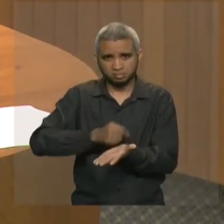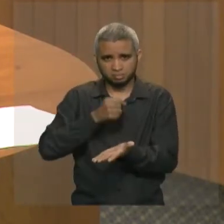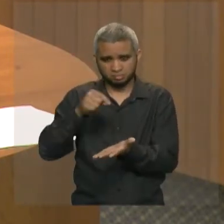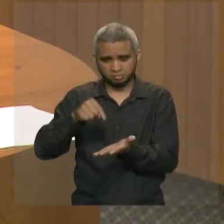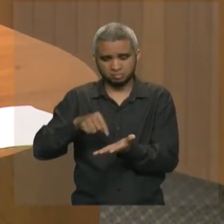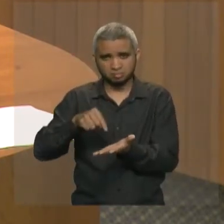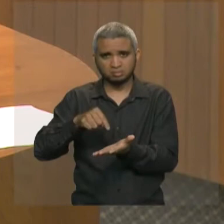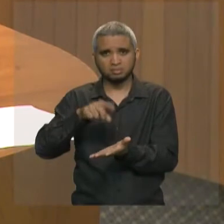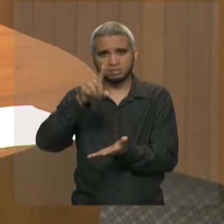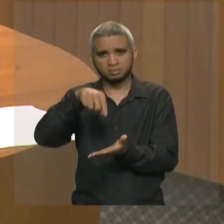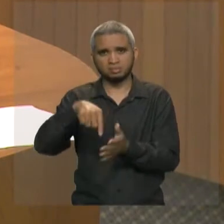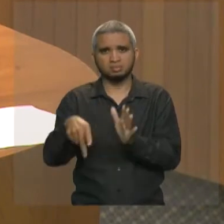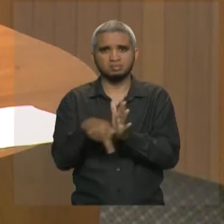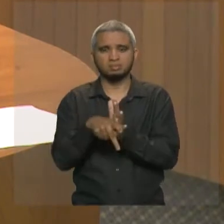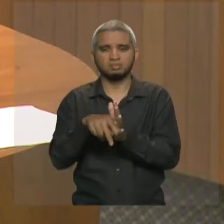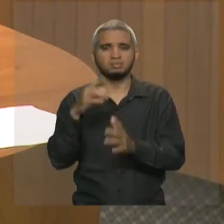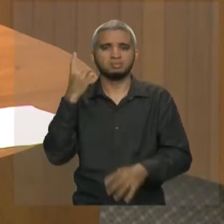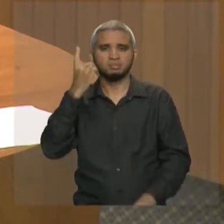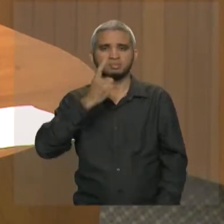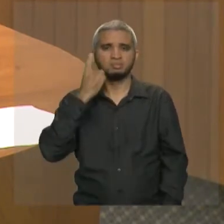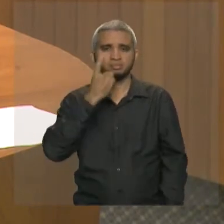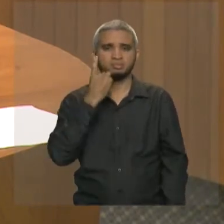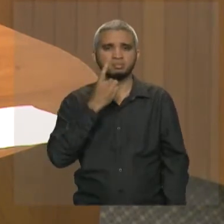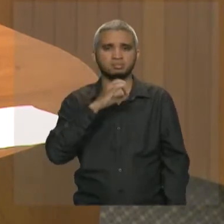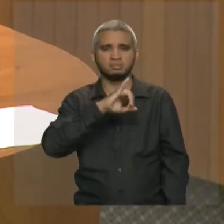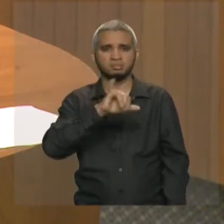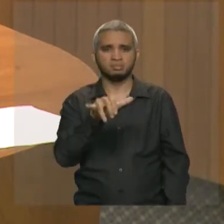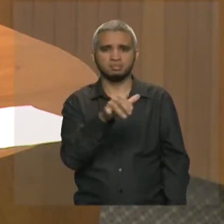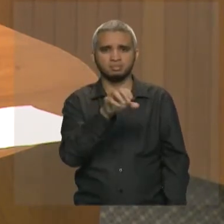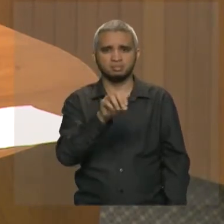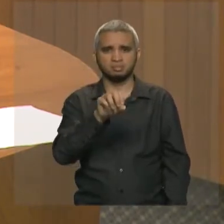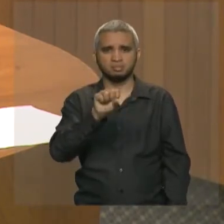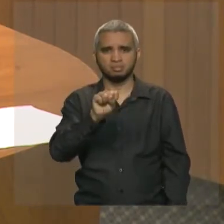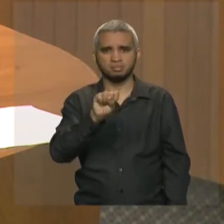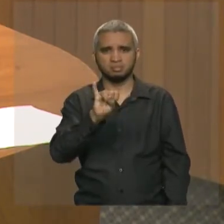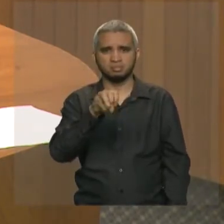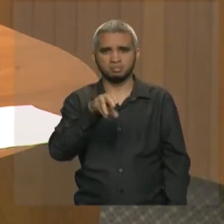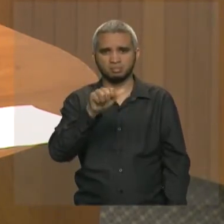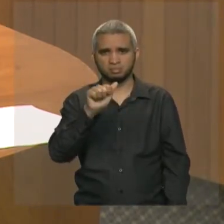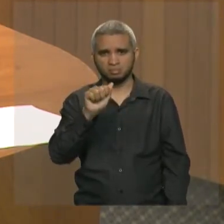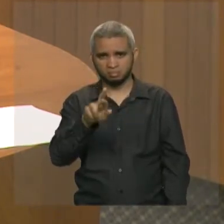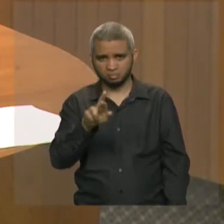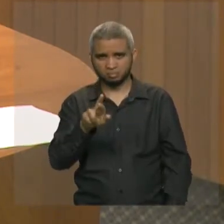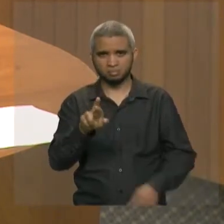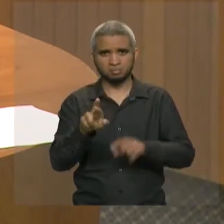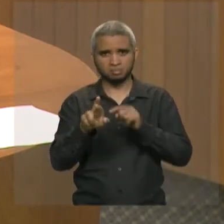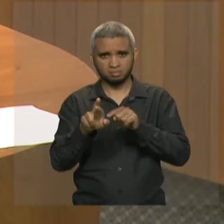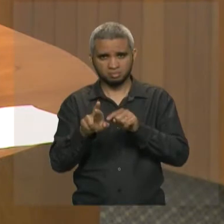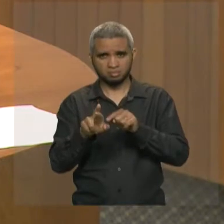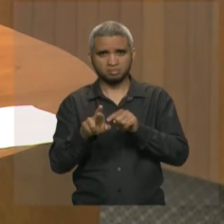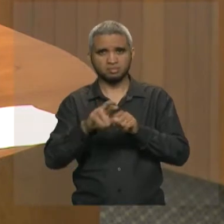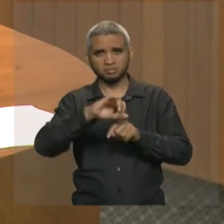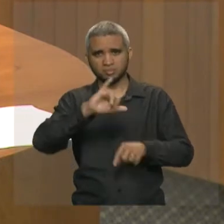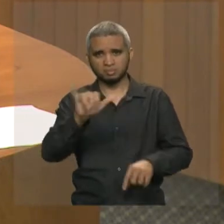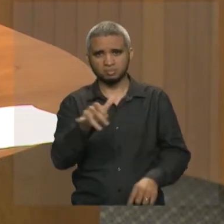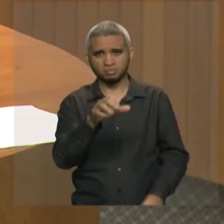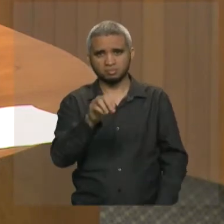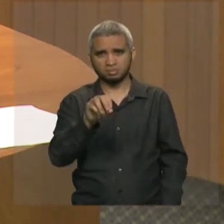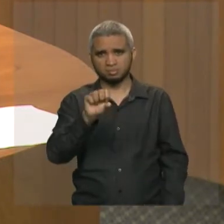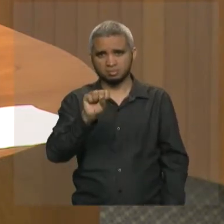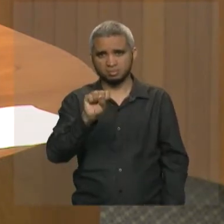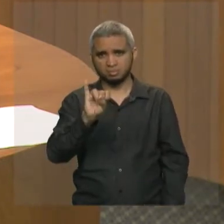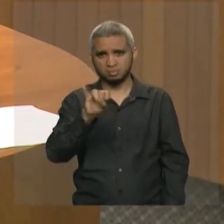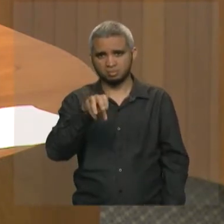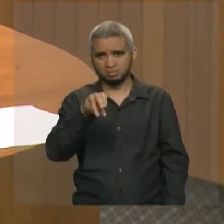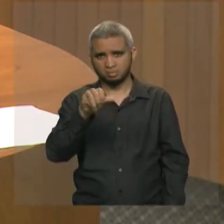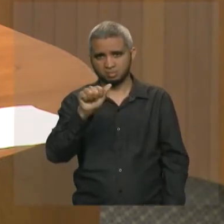deputado Josimar Maranhãozinho, como é conhecido, e que não há nenhuma inverdade como tentam pregar ao